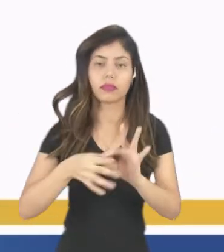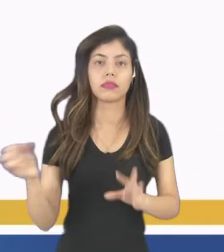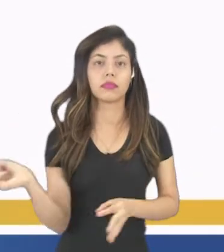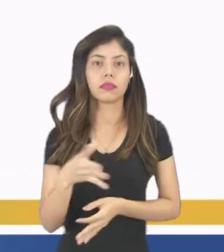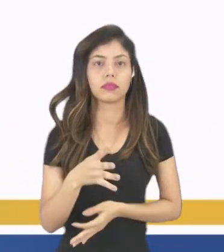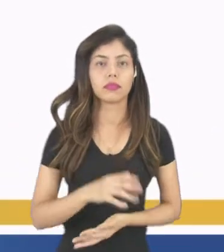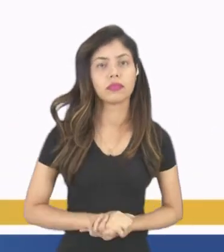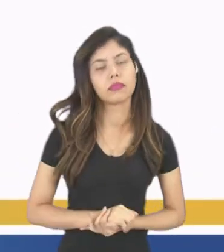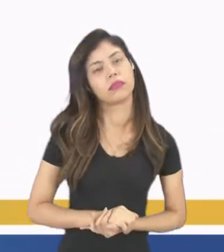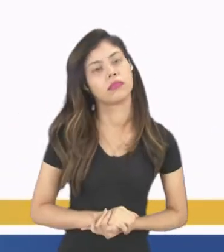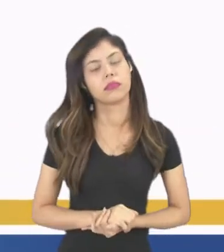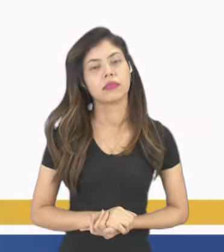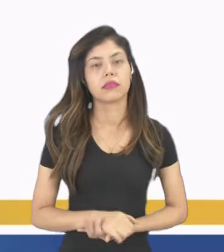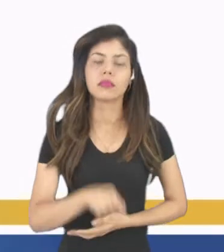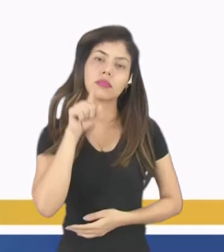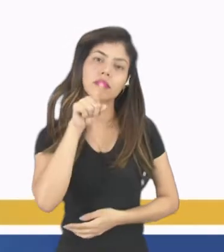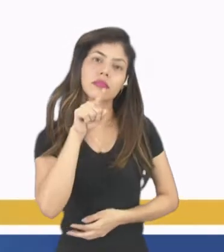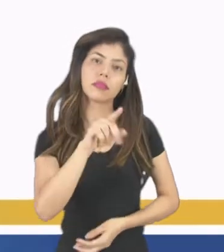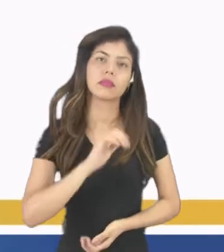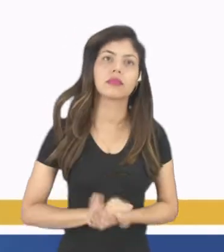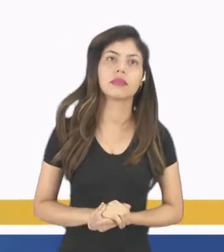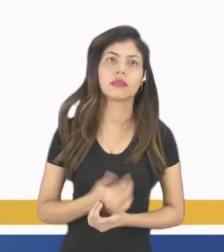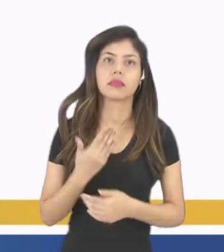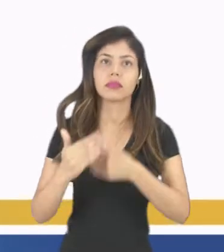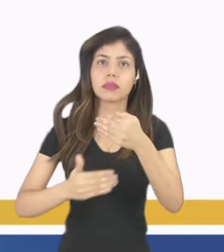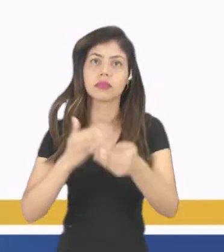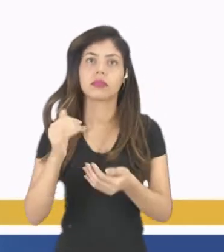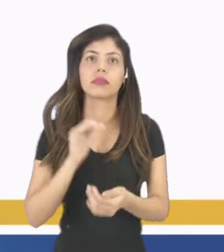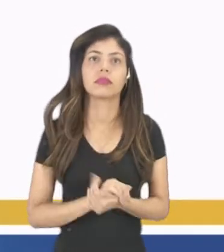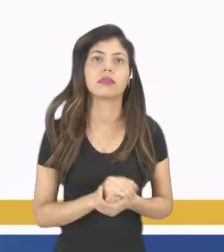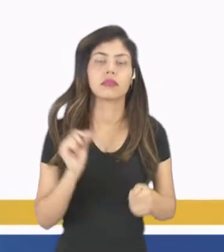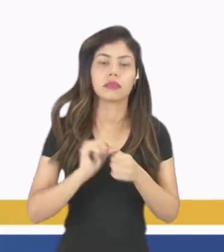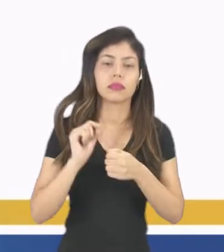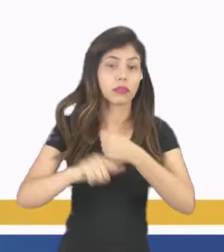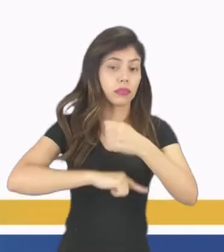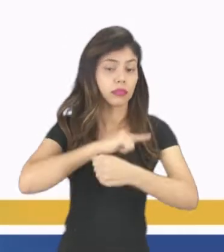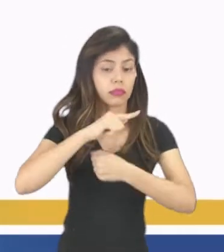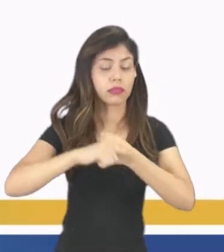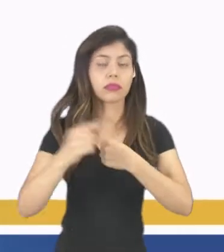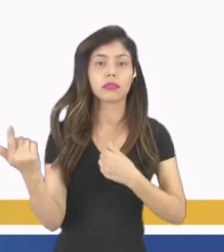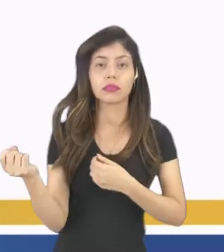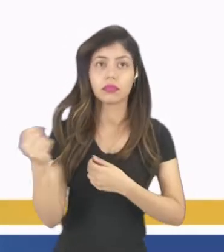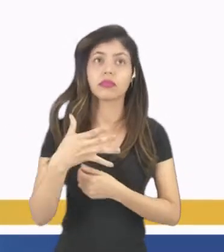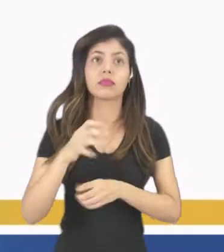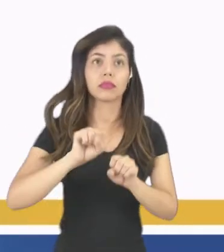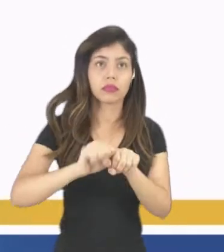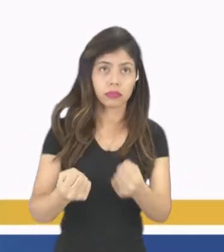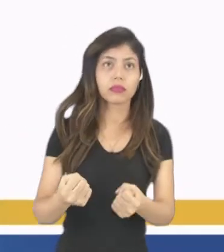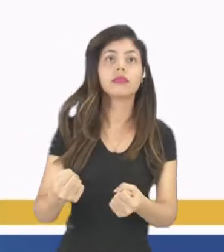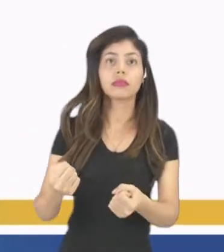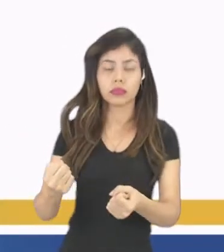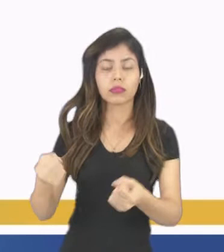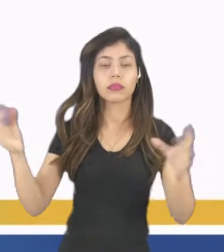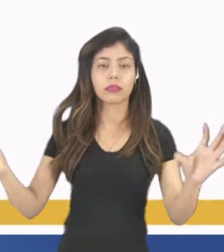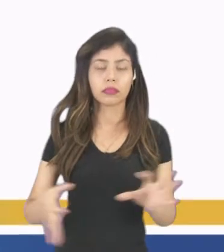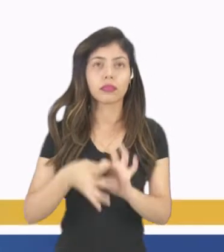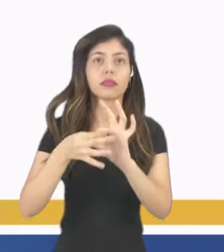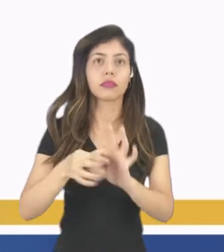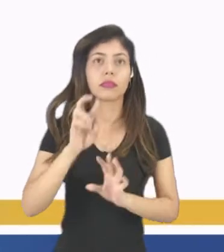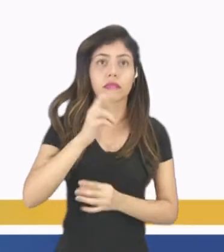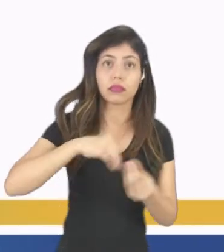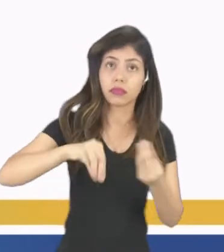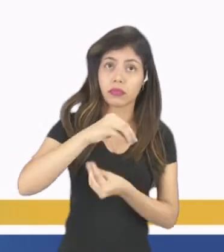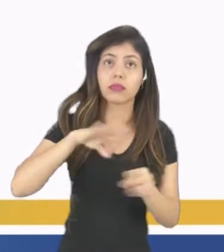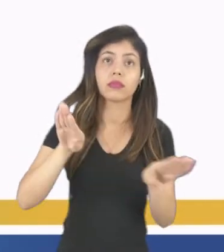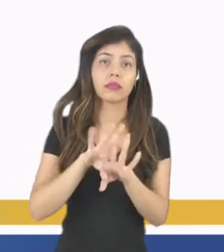químicas. Esse mecanismo desenvolve-se com o rearranjo dos átomos por quebra das ligações dos reagentes